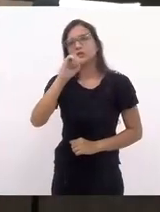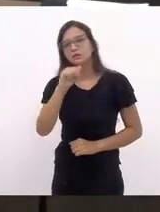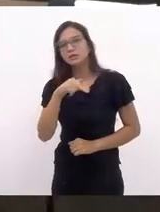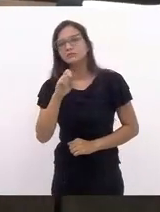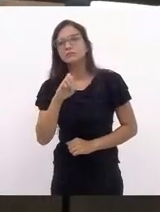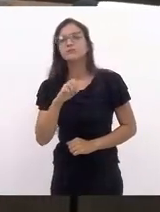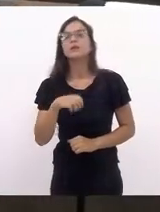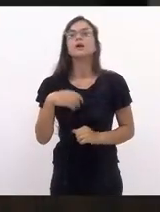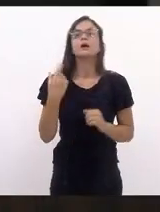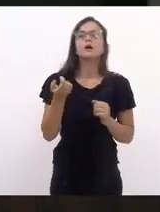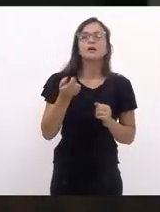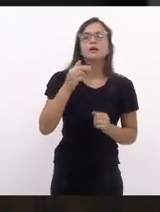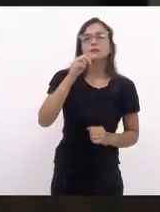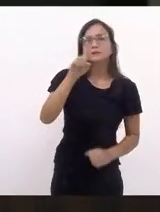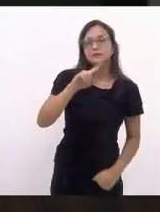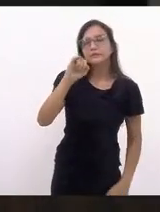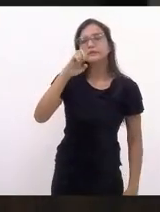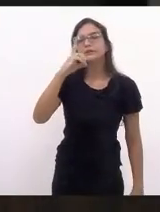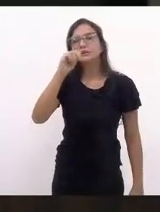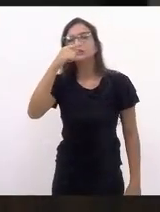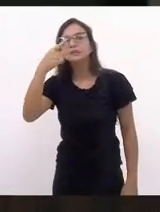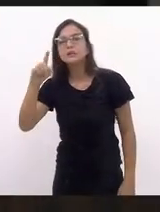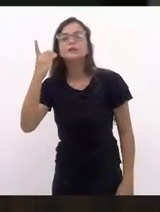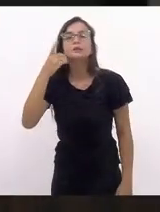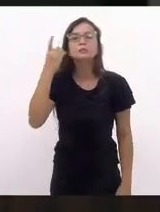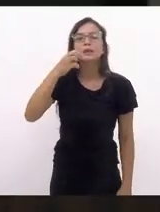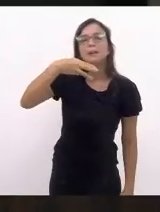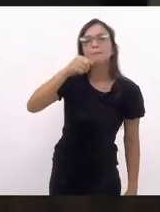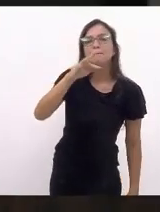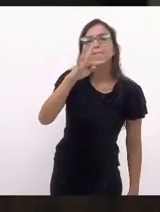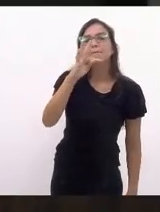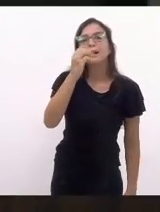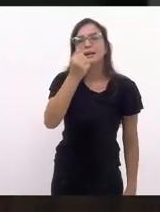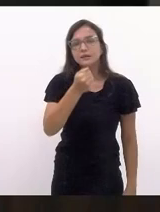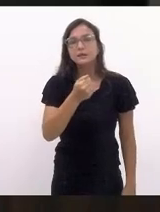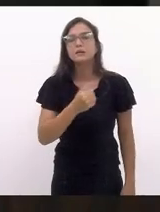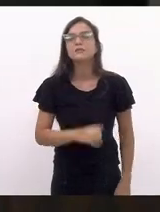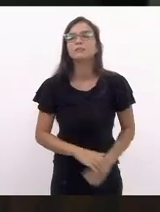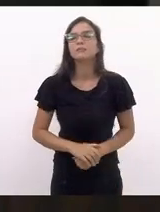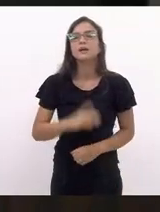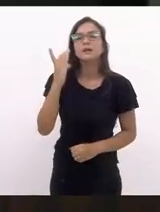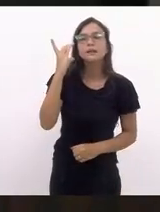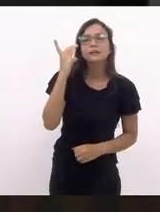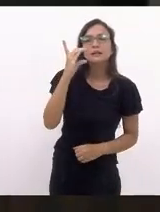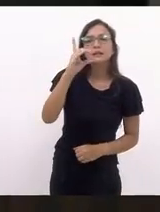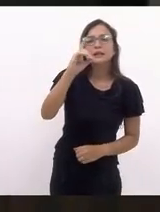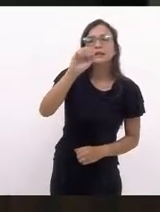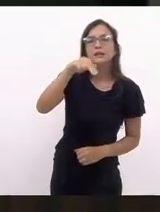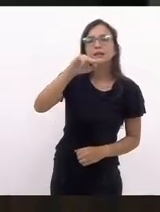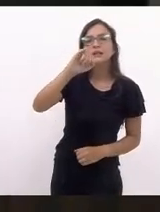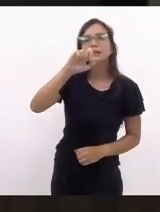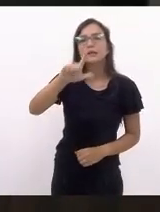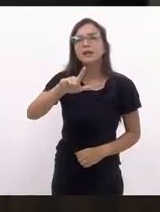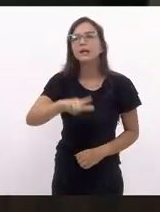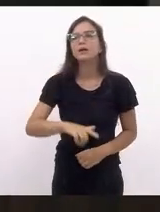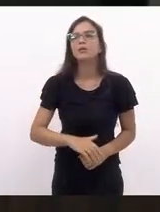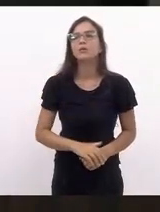deitar Rosário deputada Martha Rocha Daniel librelon Noel de Carvalho